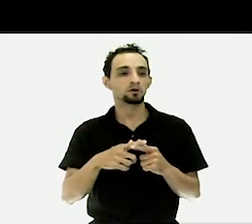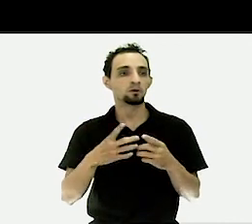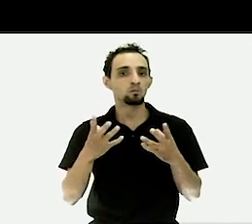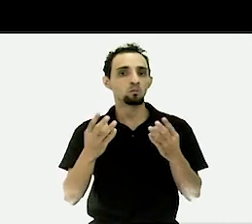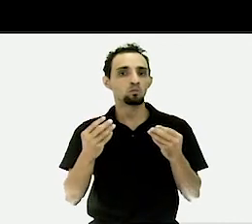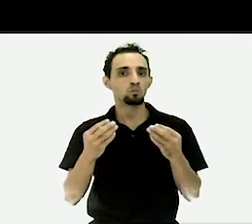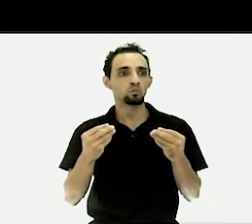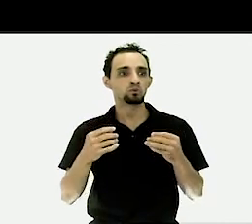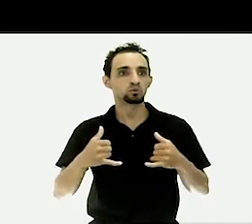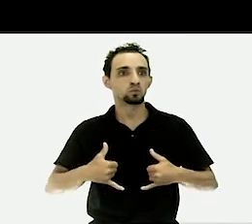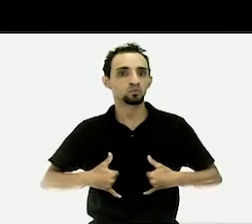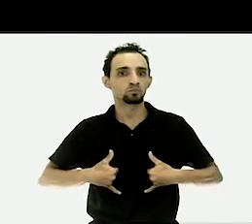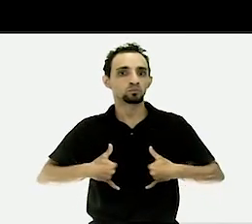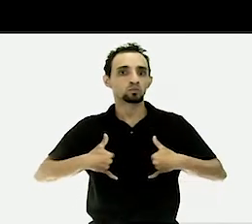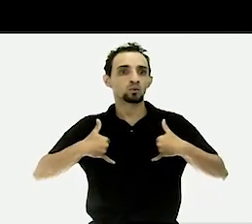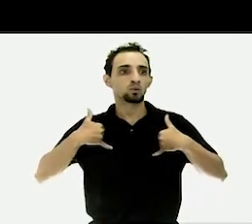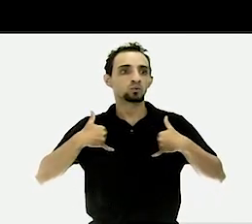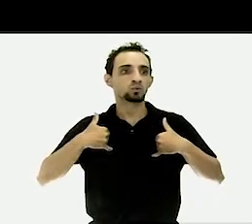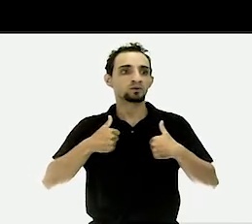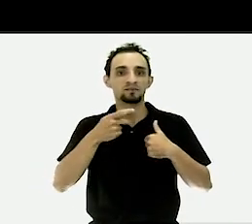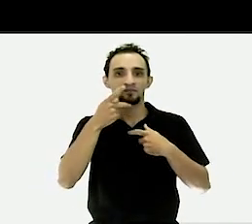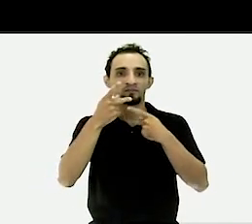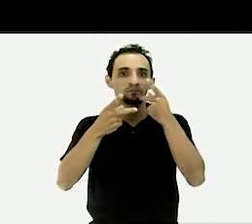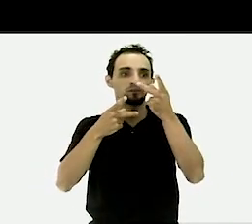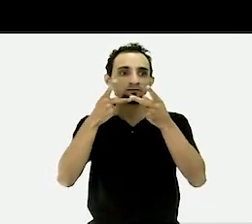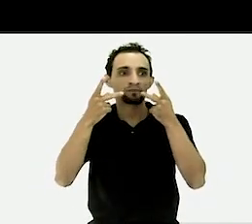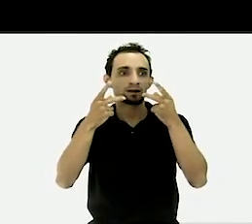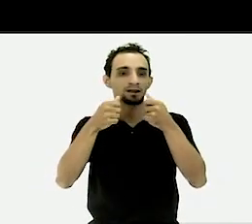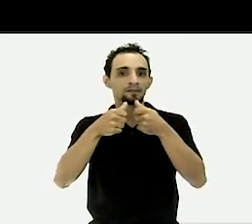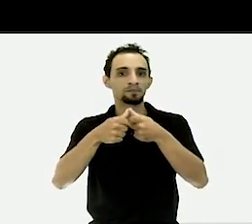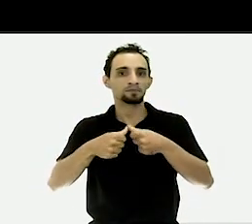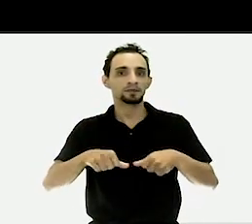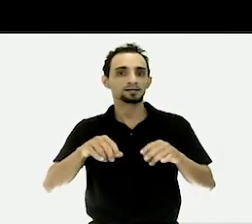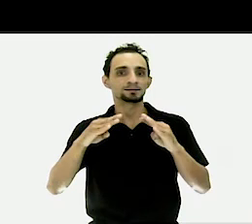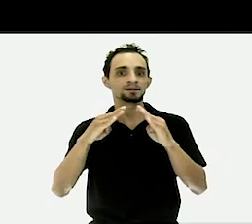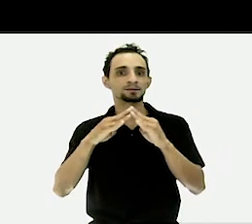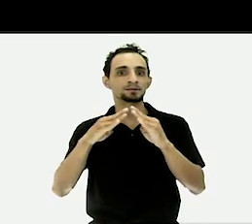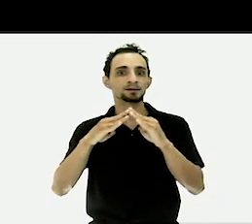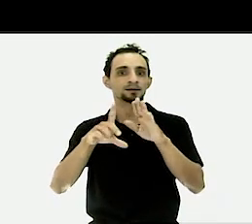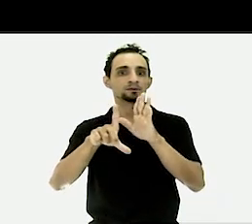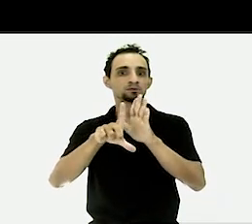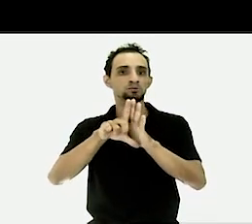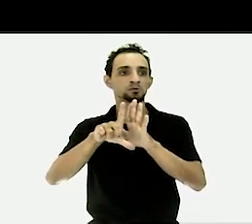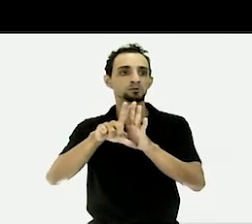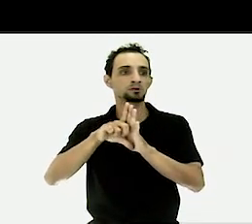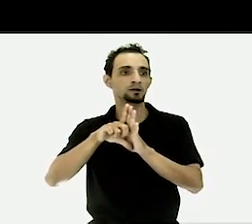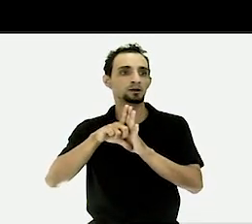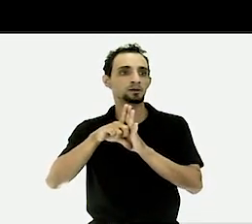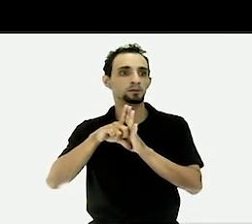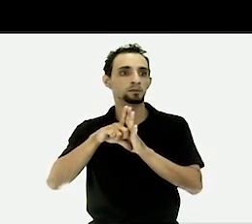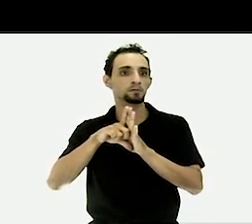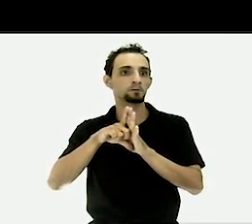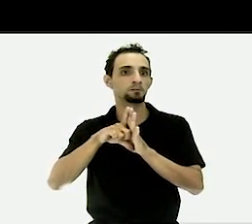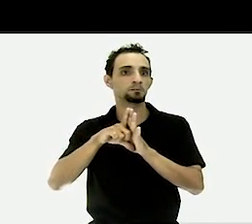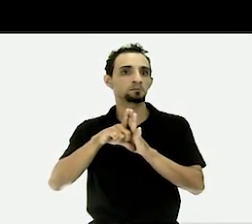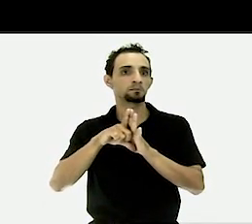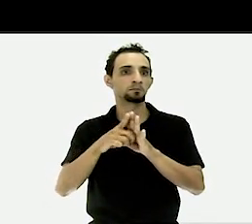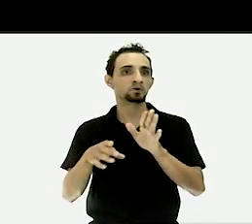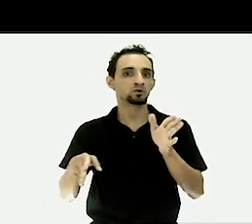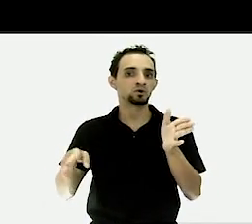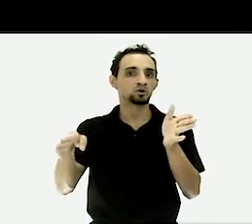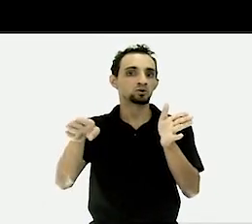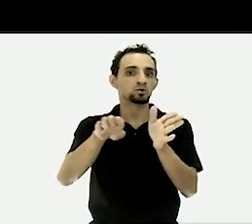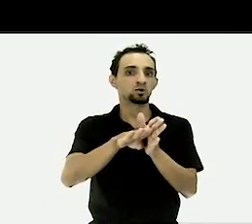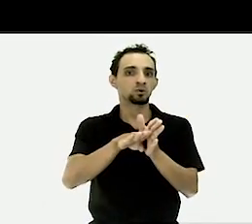Precisa ligar a energia no poste e treinar os outros funcionários, e em breve teremos uma das melhores UPAs